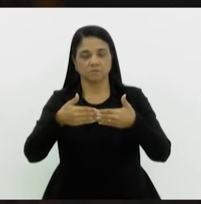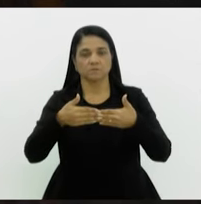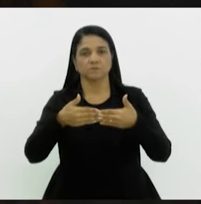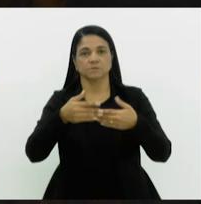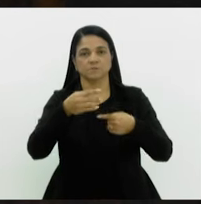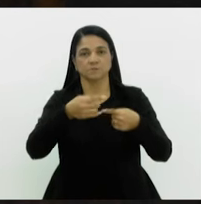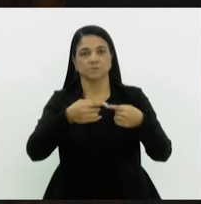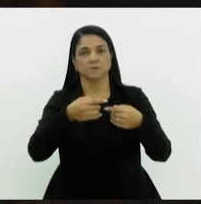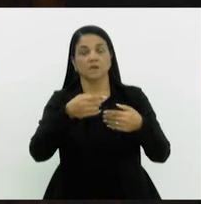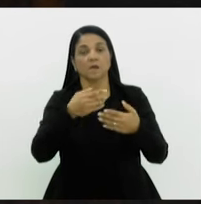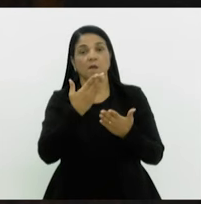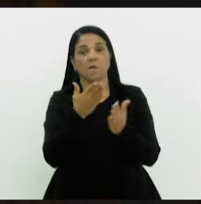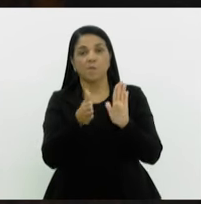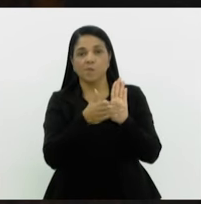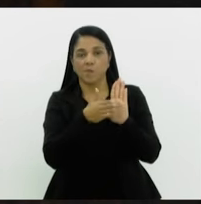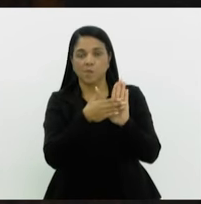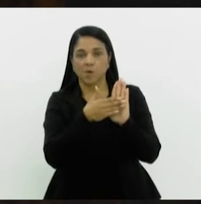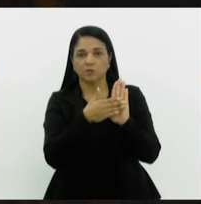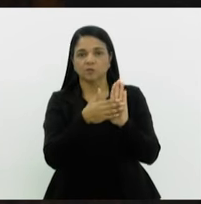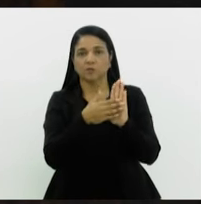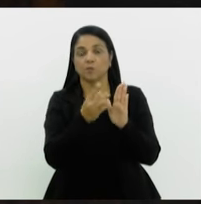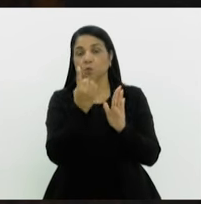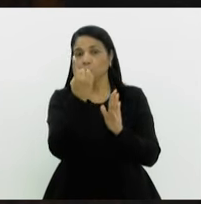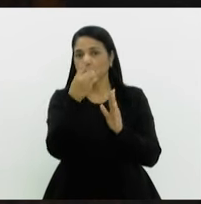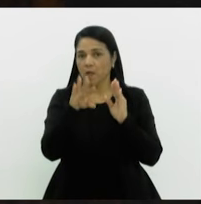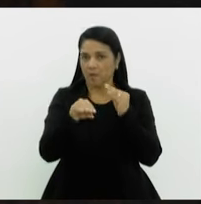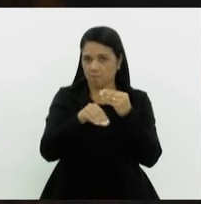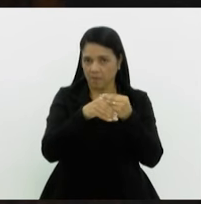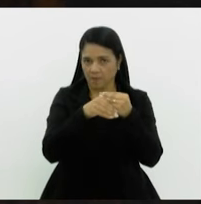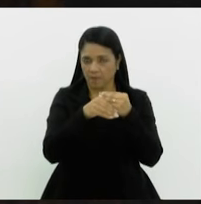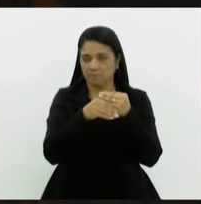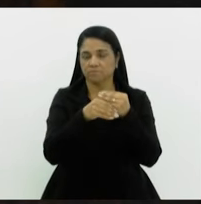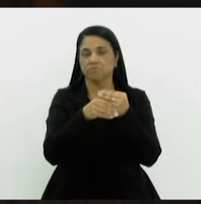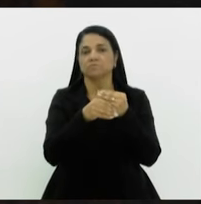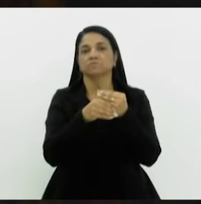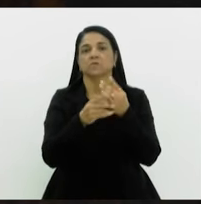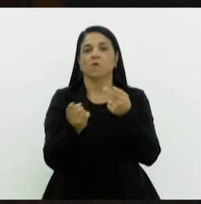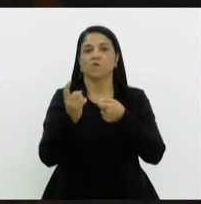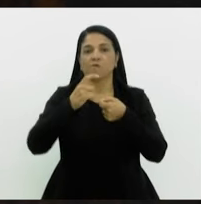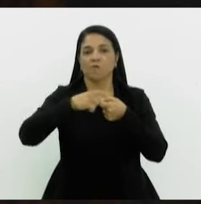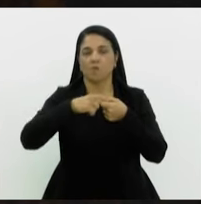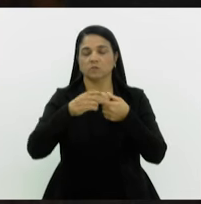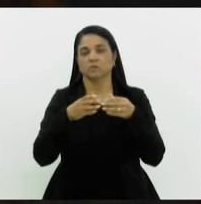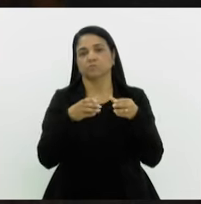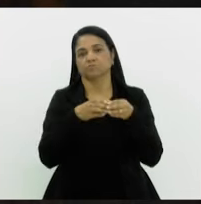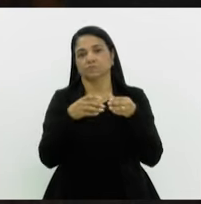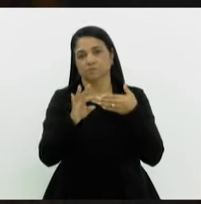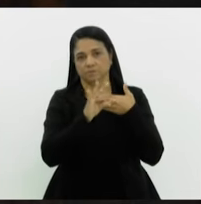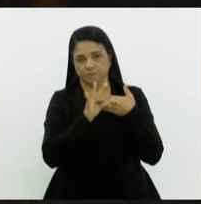discussão, a presente proposta recebeu uma emenda e retorna às comissões técnicas.